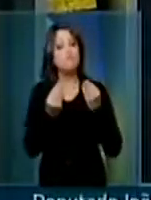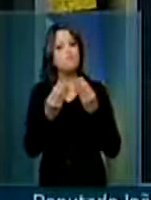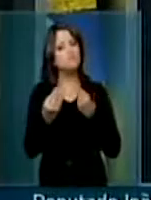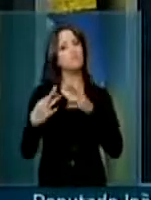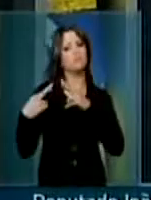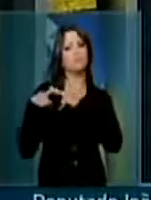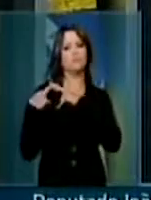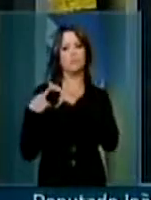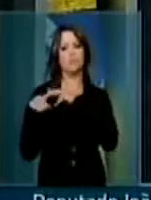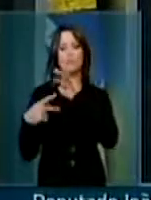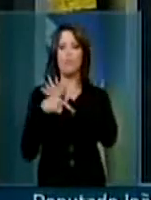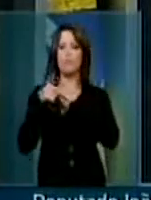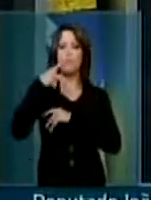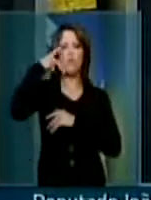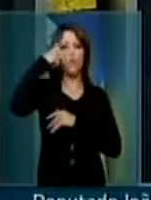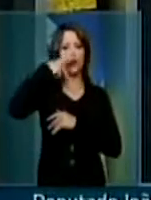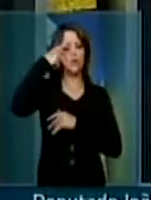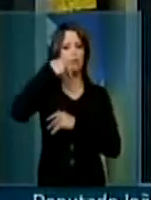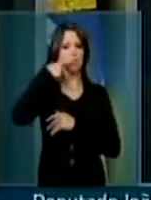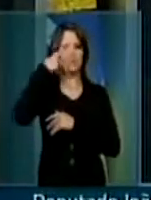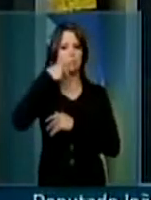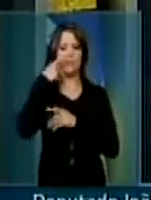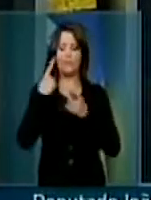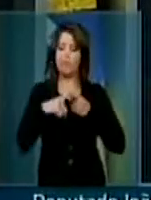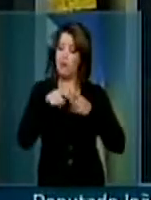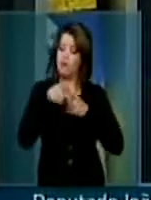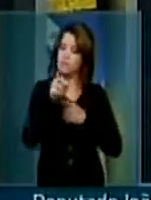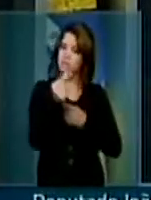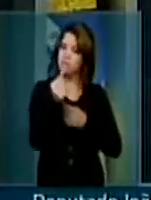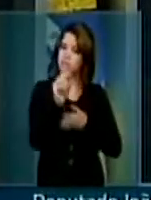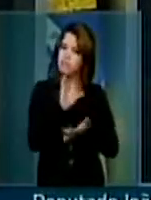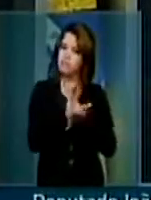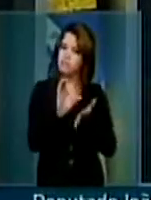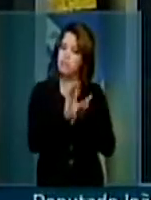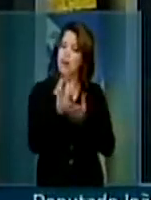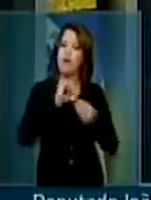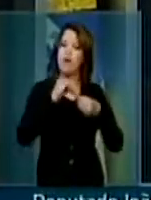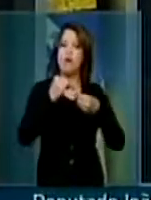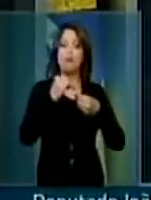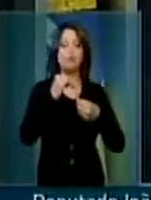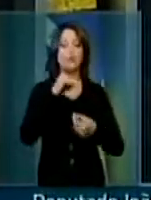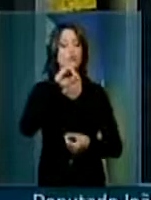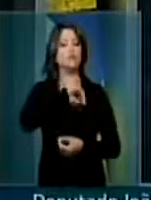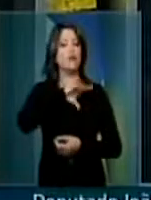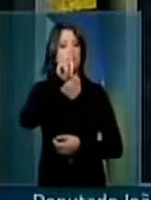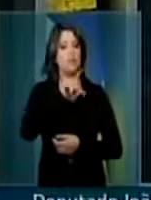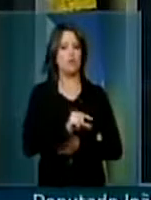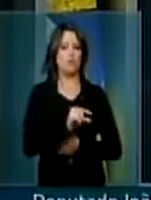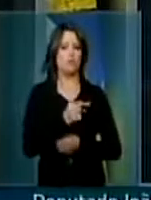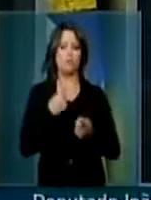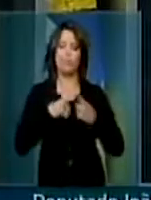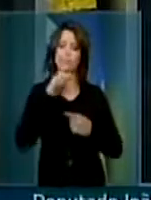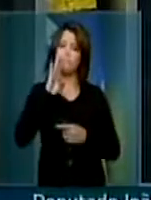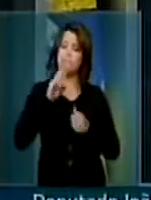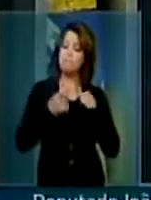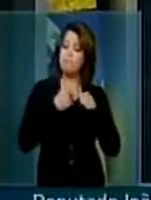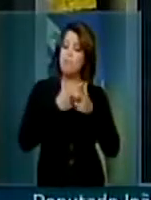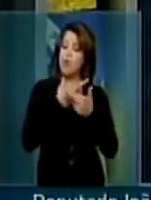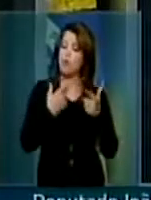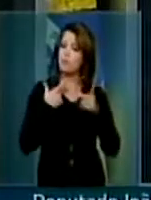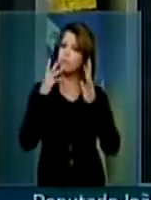muita responsabilidade política com esse reajuste do salário mínimo. Porque primeiro temos que ter